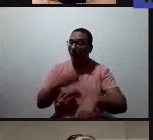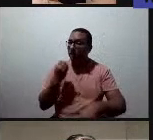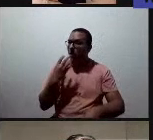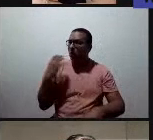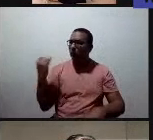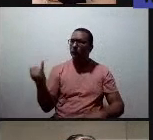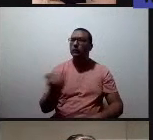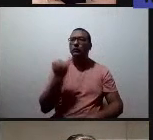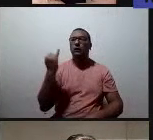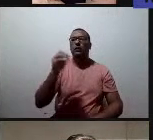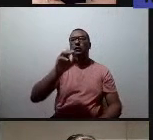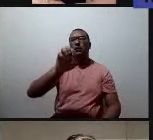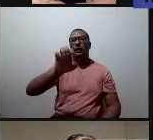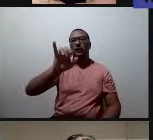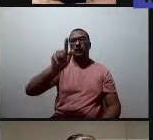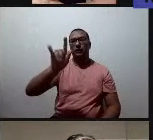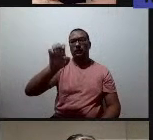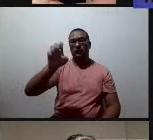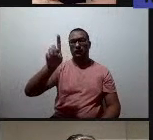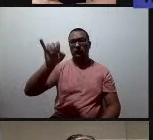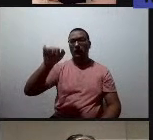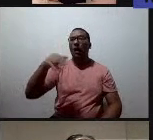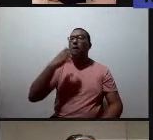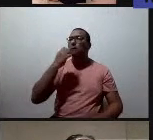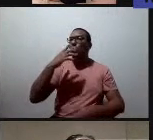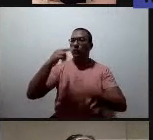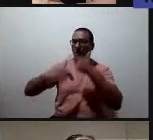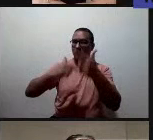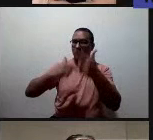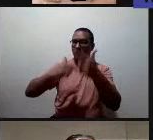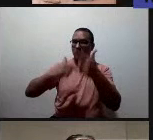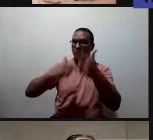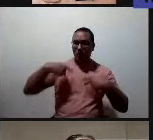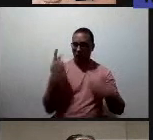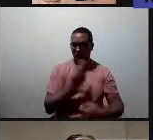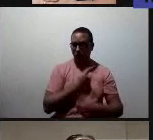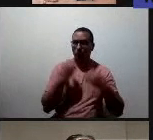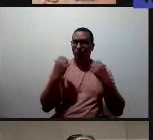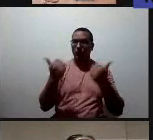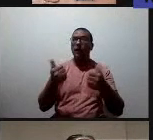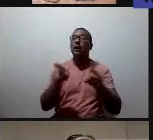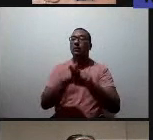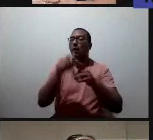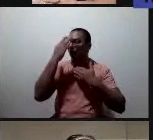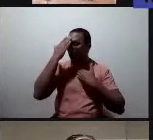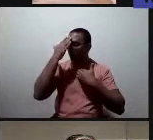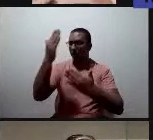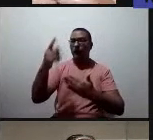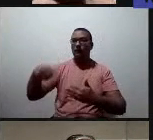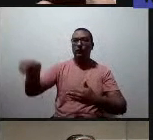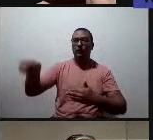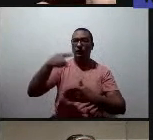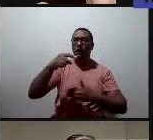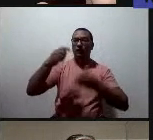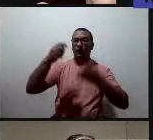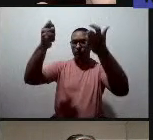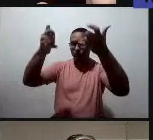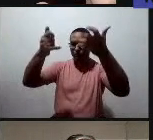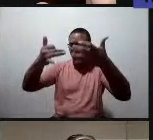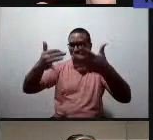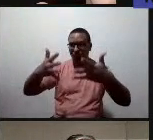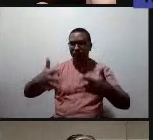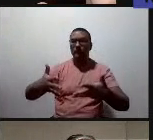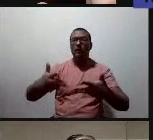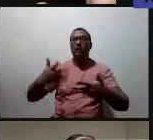GEDINH. Um bom trabalho a todos nós e, mais uma vez, obrigada por se prontificarem a compartilhar tanto conhecimento e informação